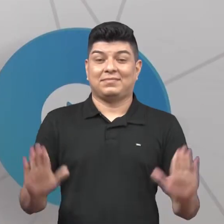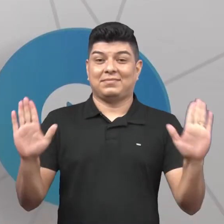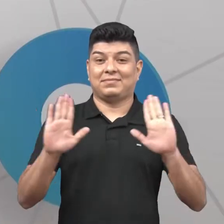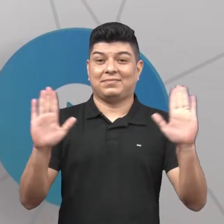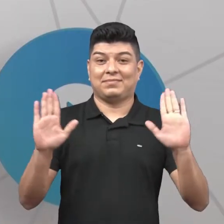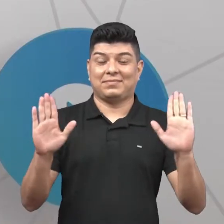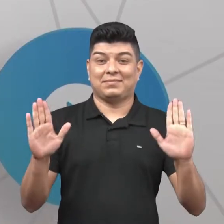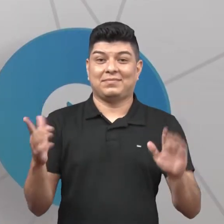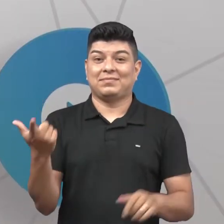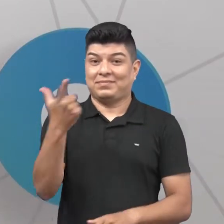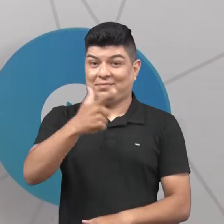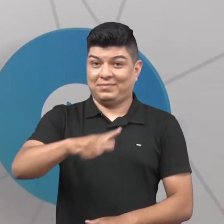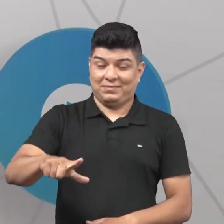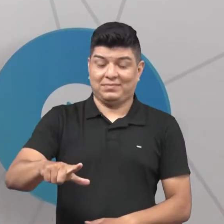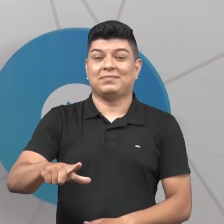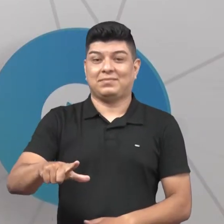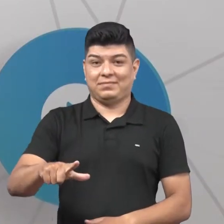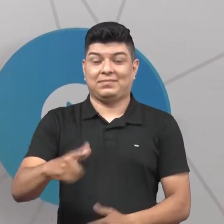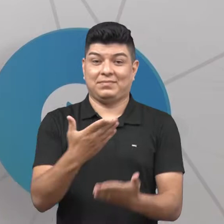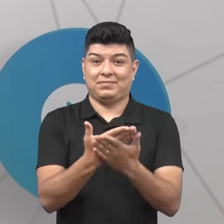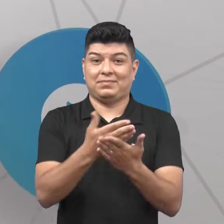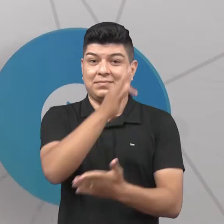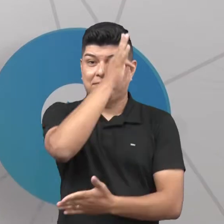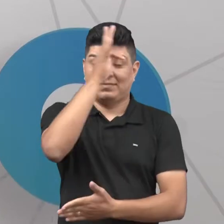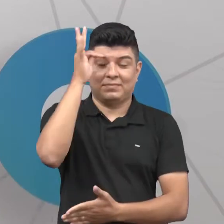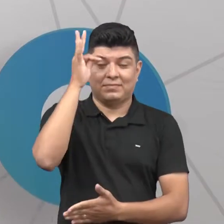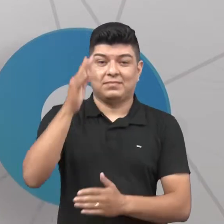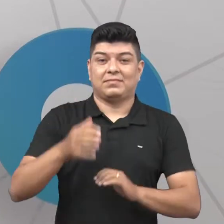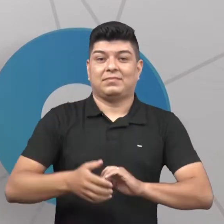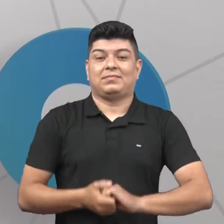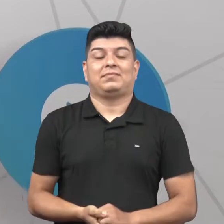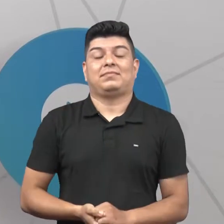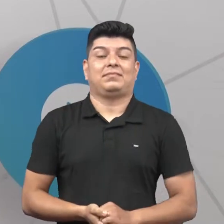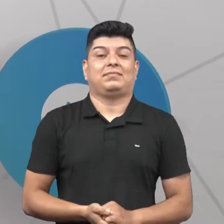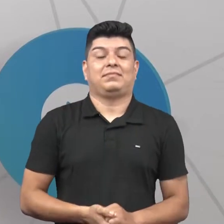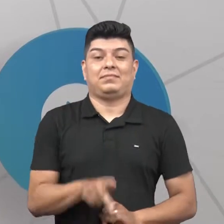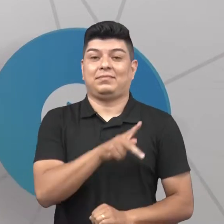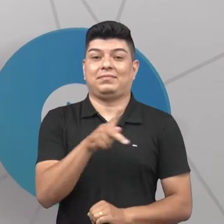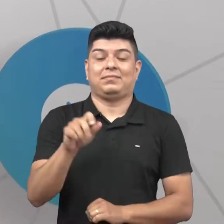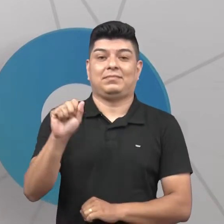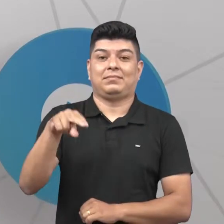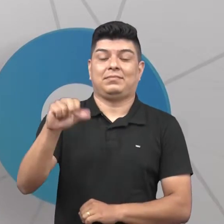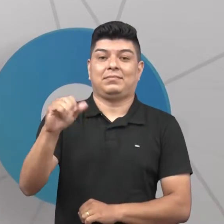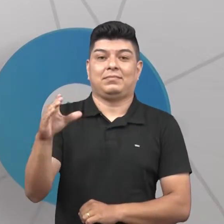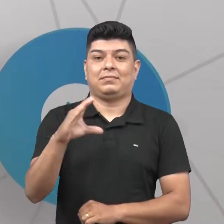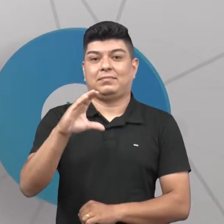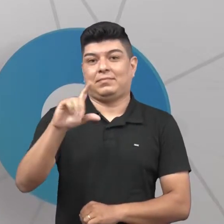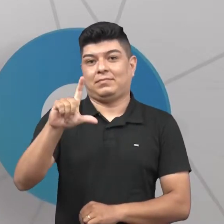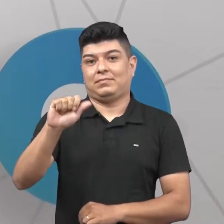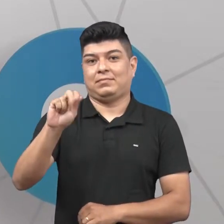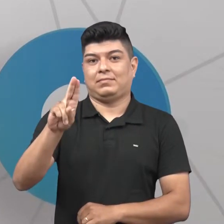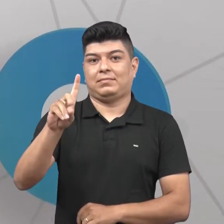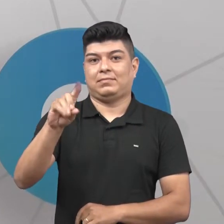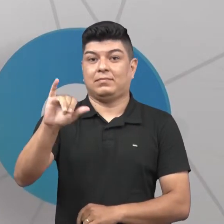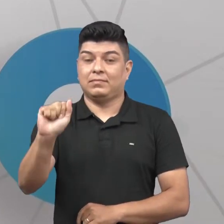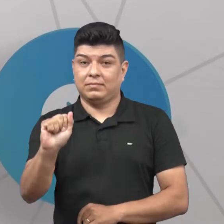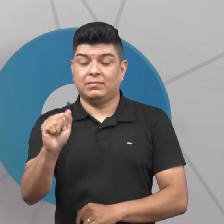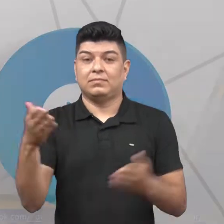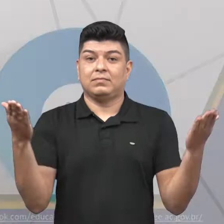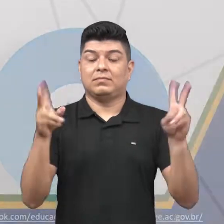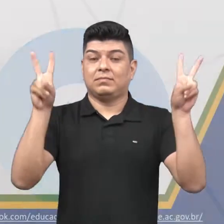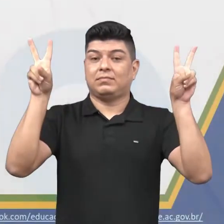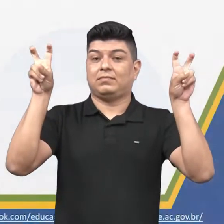Olá, estamos de volta mais uma vez com uma aula de filosofia, né? Eu sou a professora Ana Cláudia e hoje o nosso